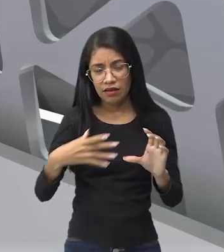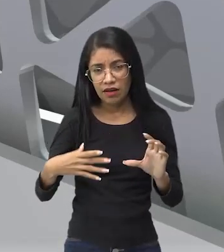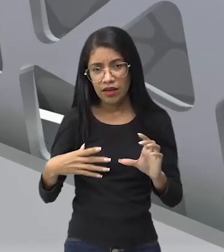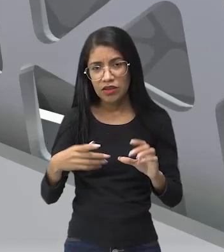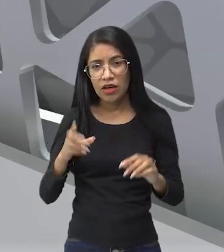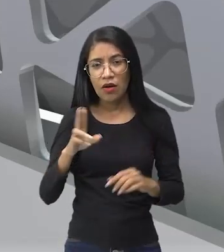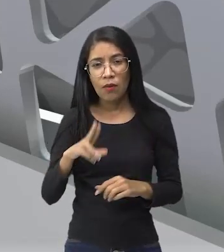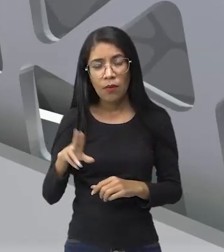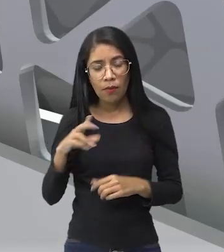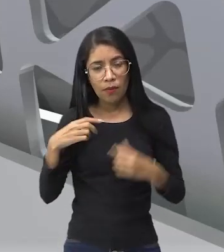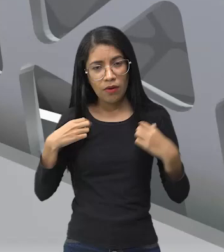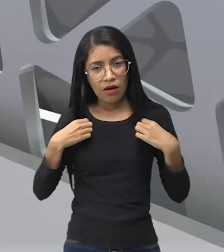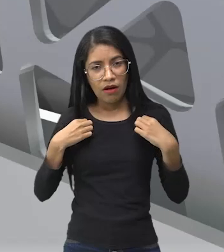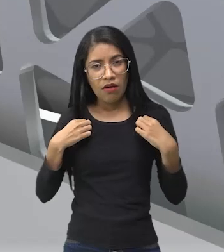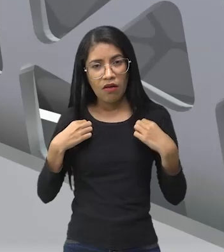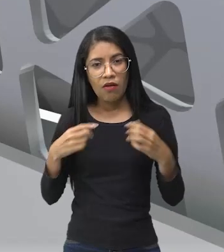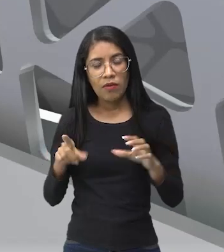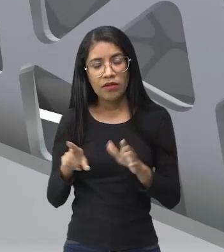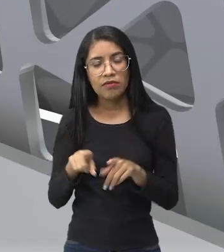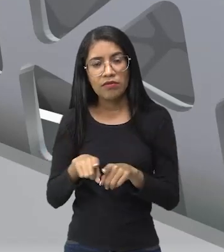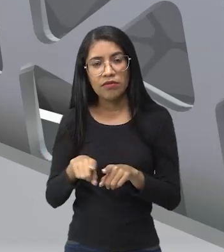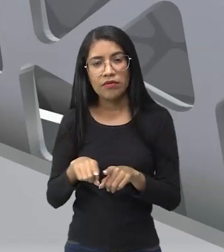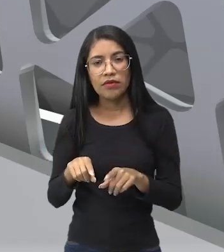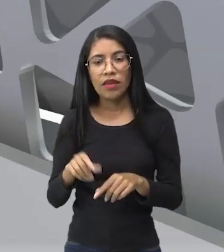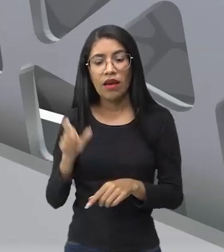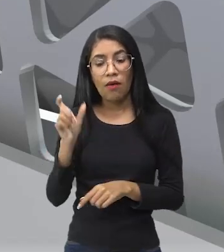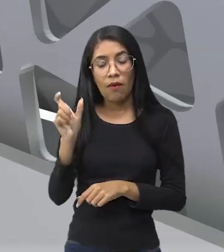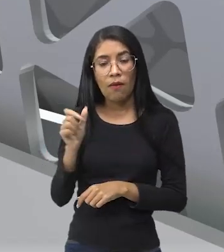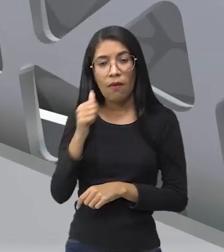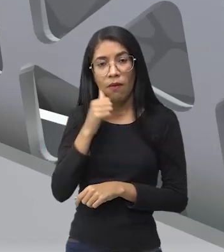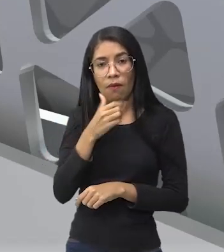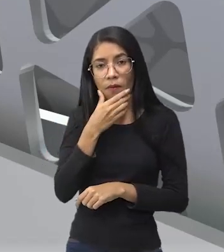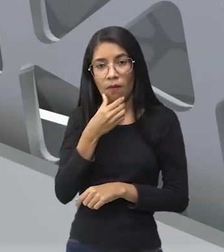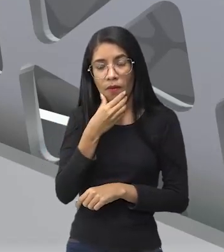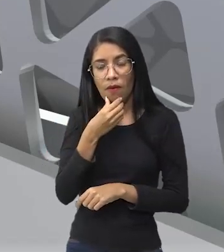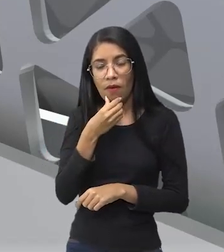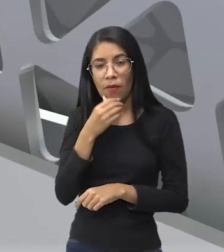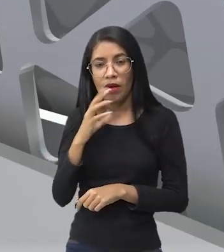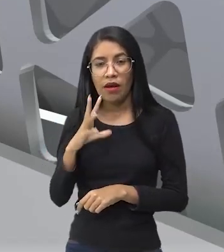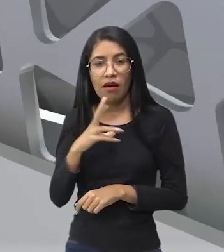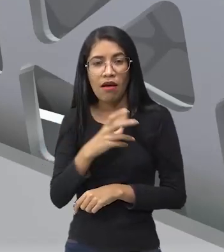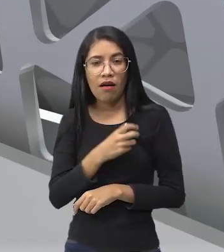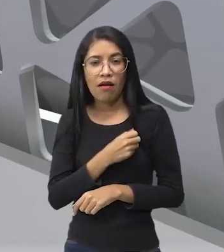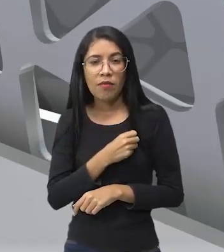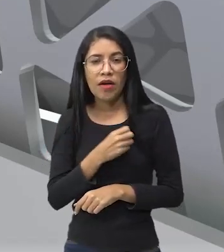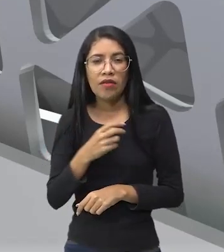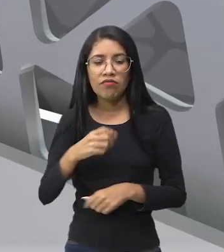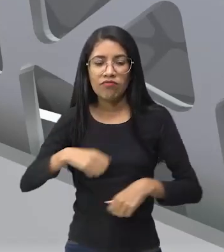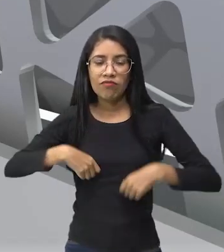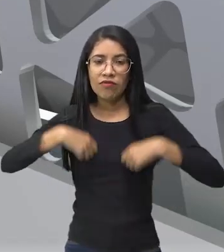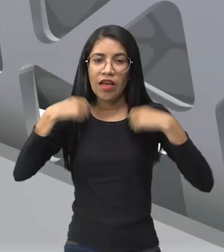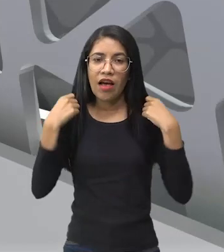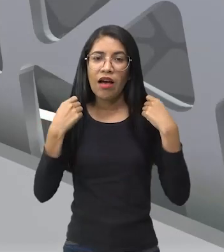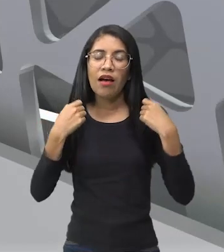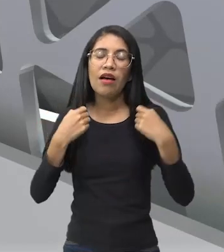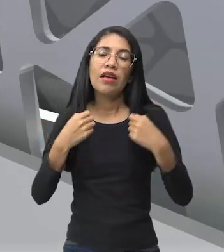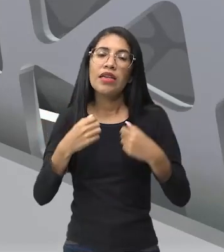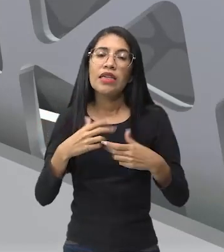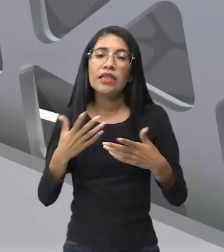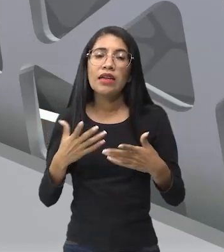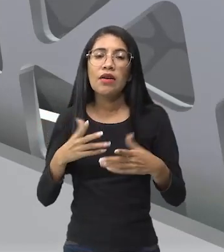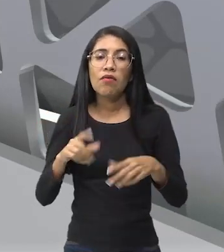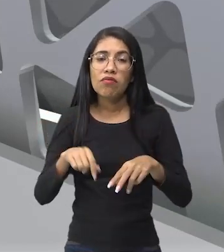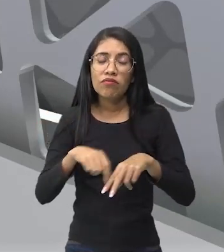nosso vestuário. O homem, a mulher amazonense, o homem adora ficar sem camisa. Em